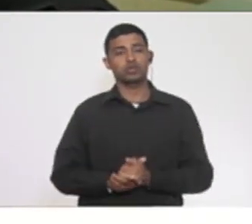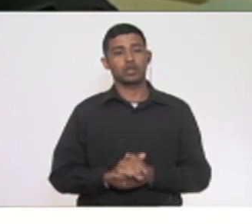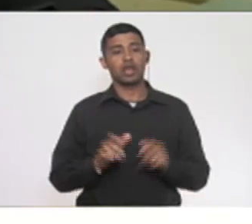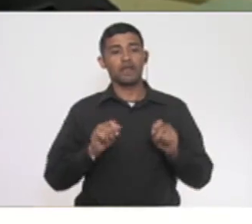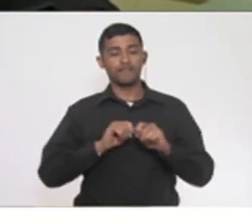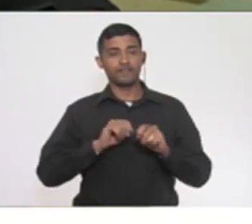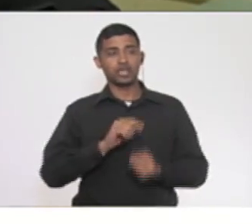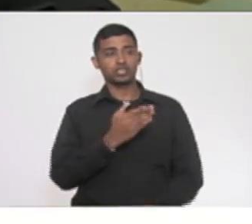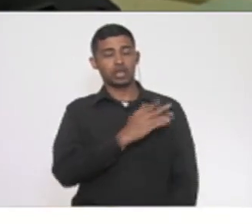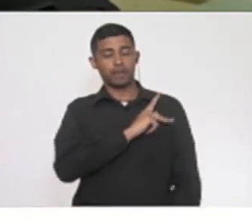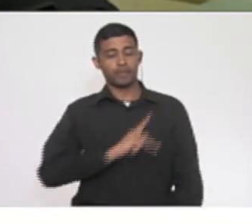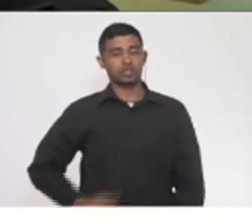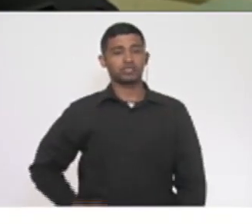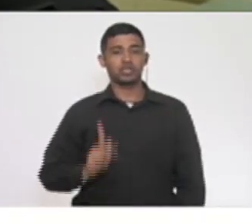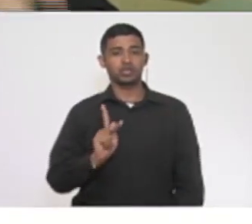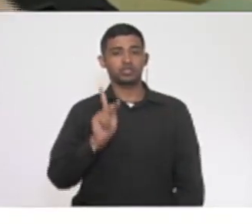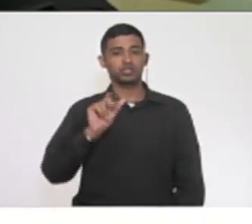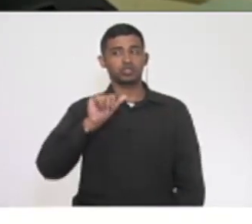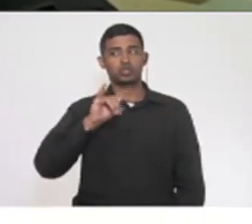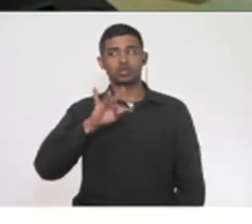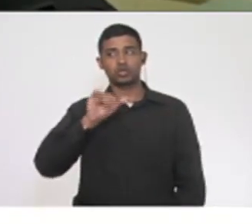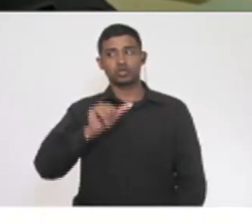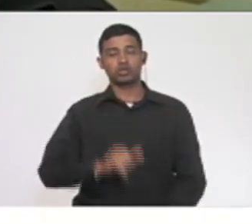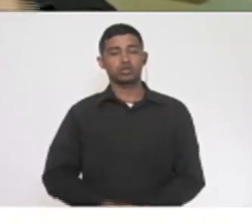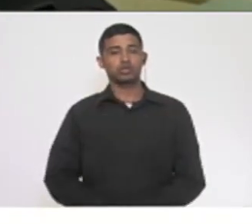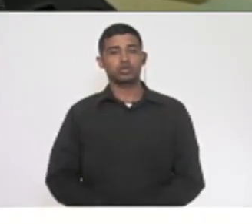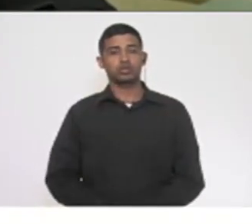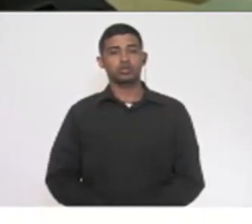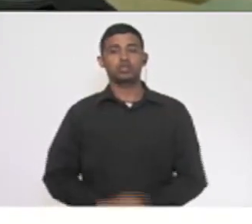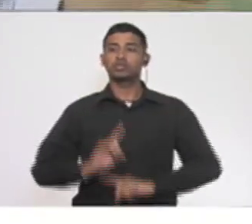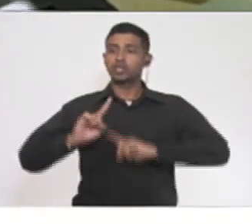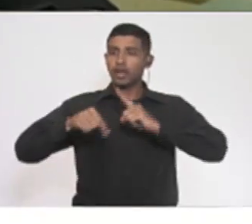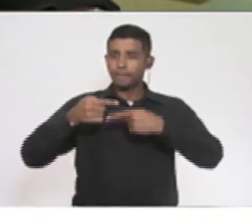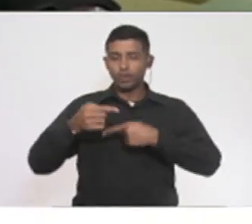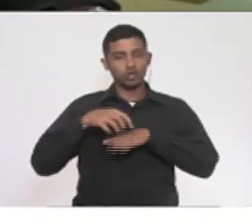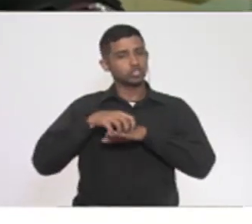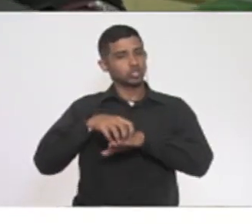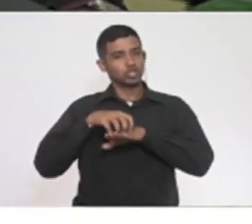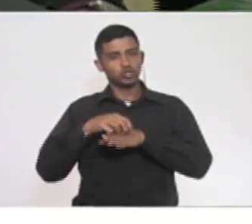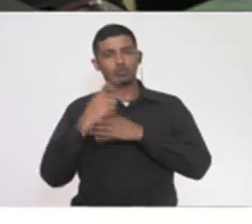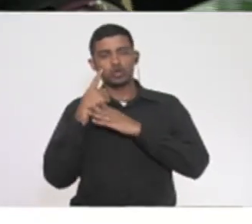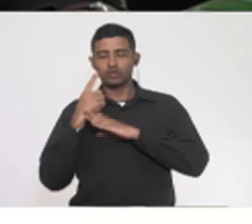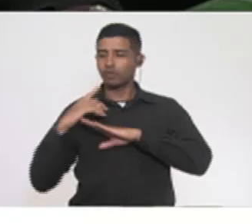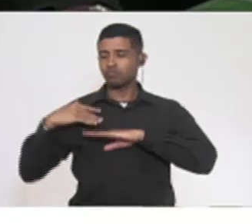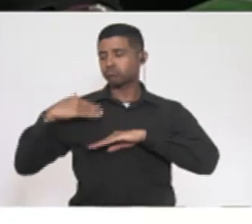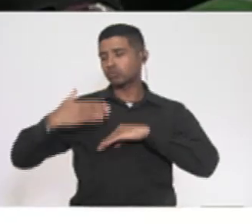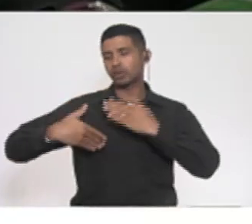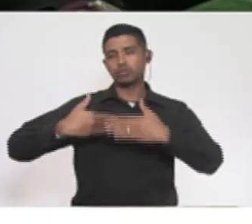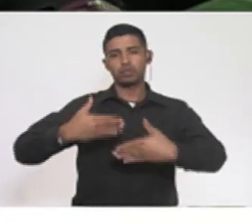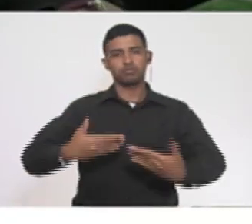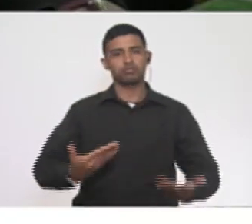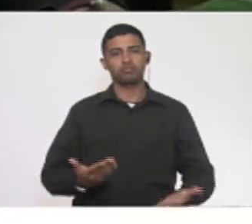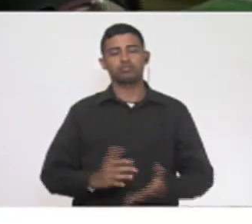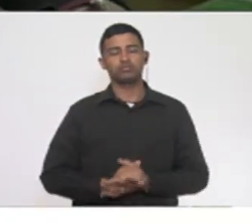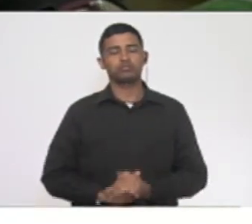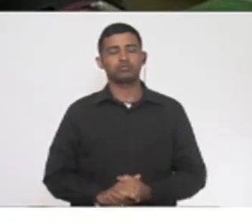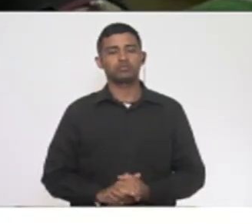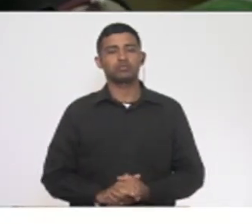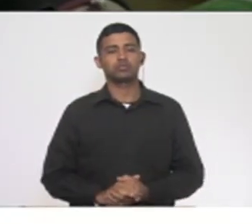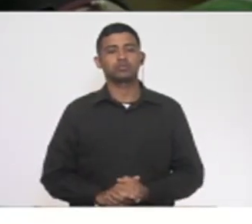presidente Kátia, e daí desencadeou para a questão de transporte e foi desenrolando essa